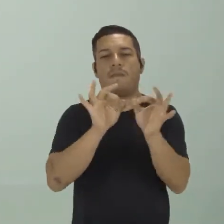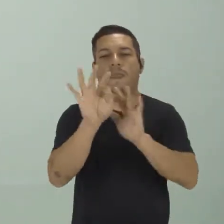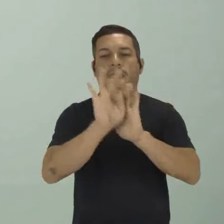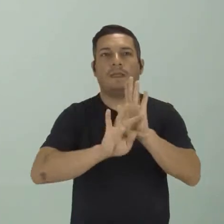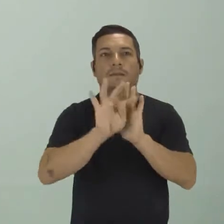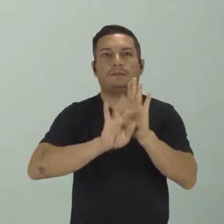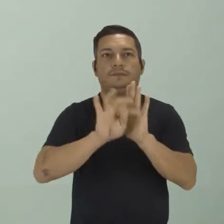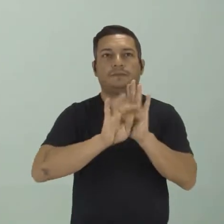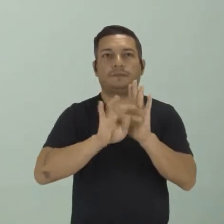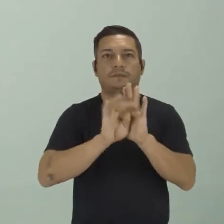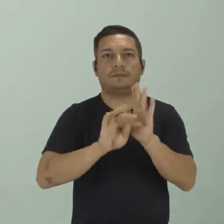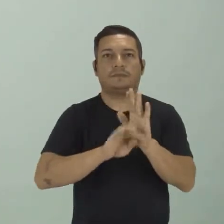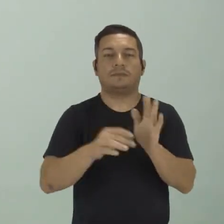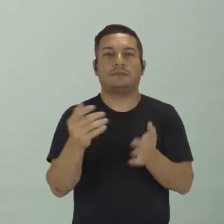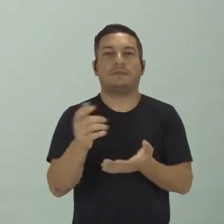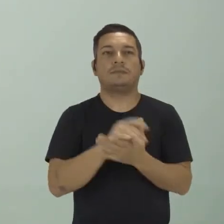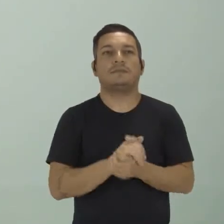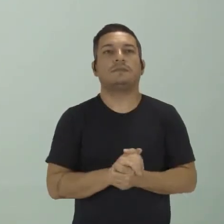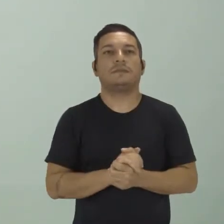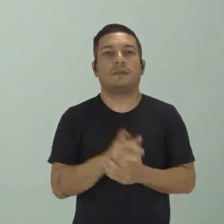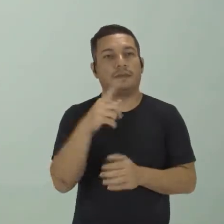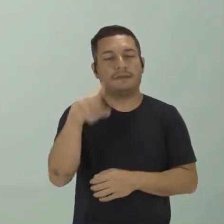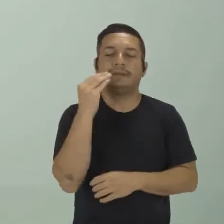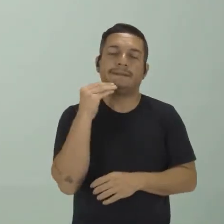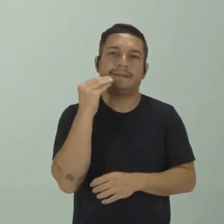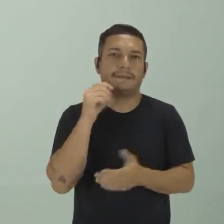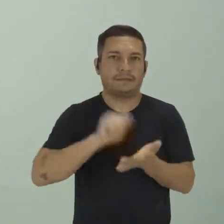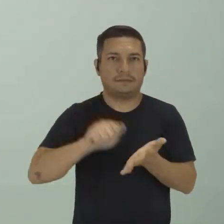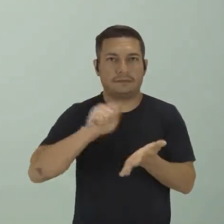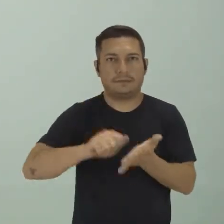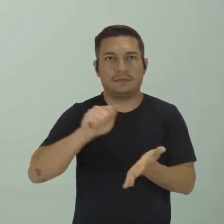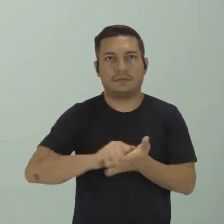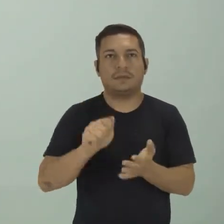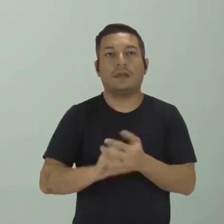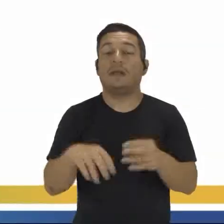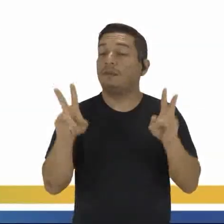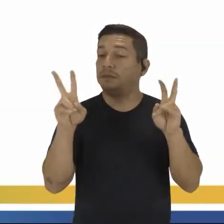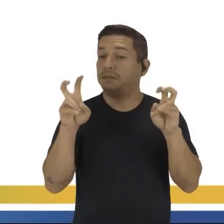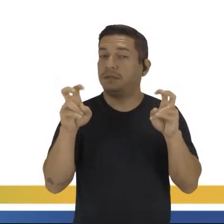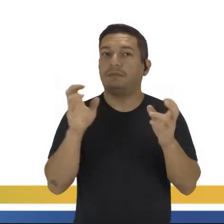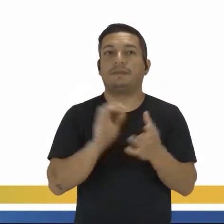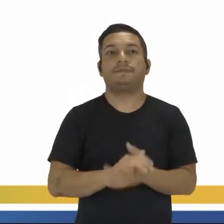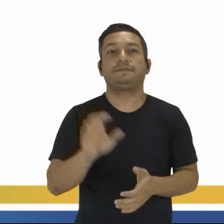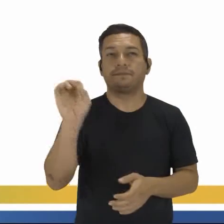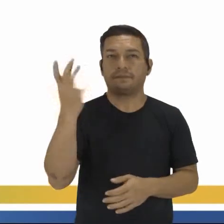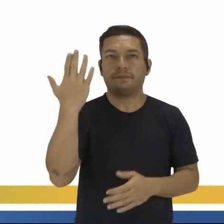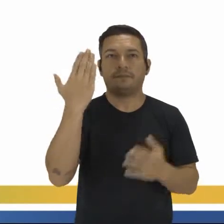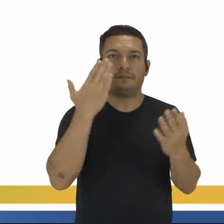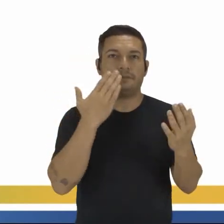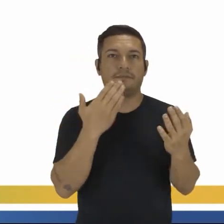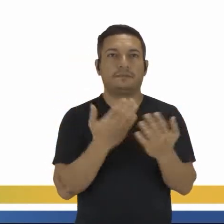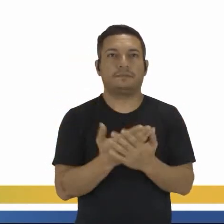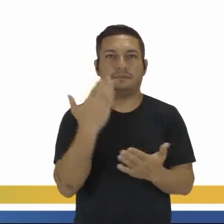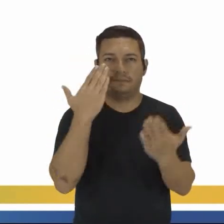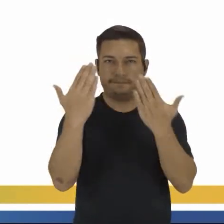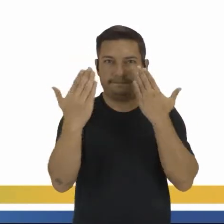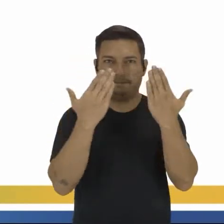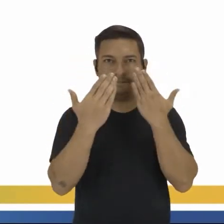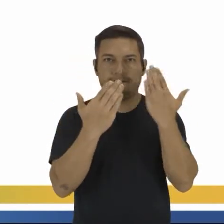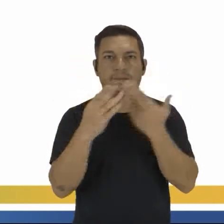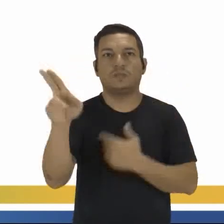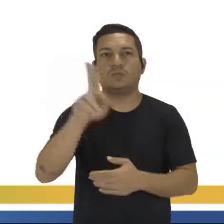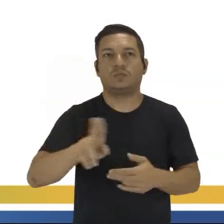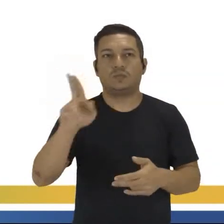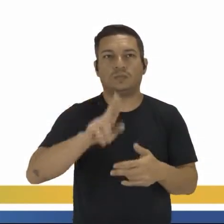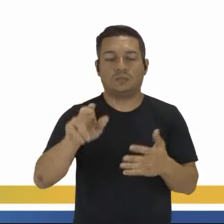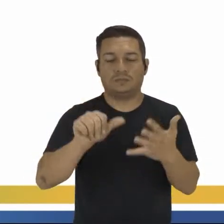texto dissertativo argumentativo, você tentasse escrever uma redação sobre o seguinte tema: os impactos psicológicos do uso